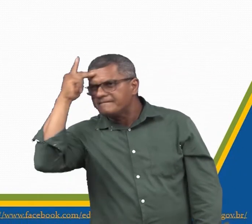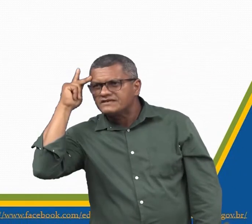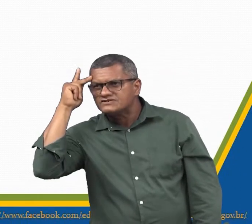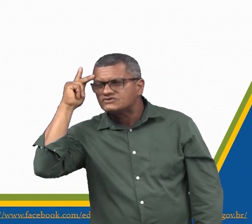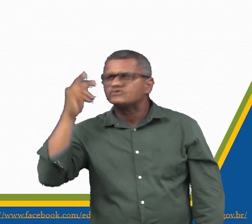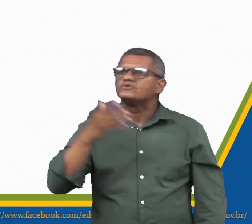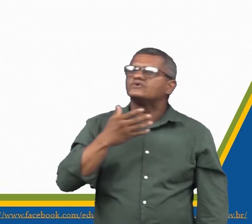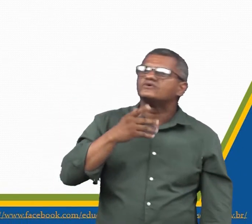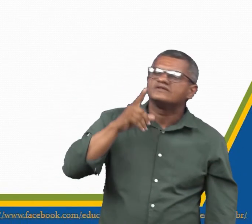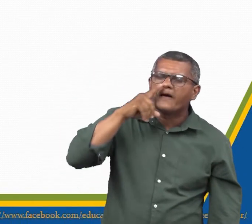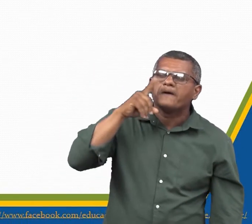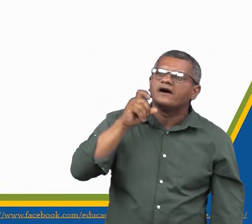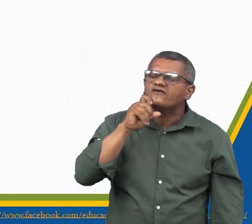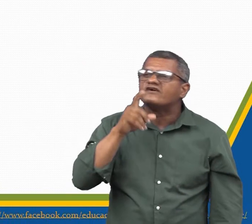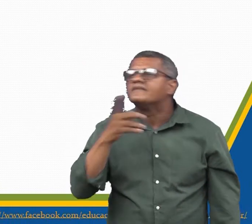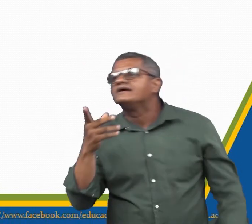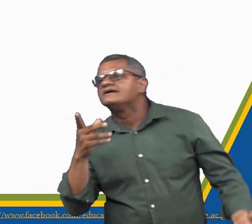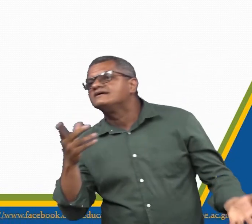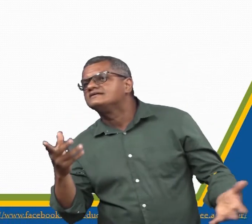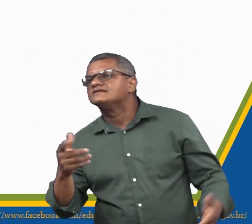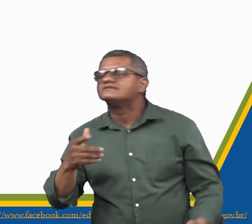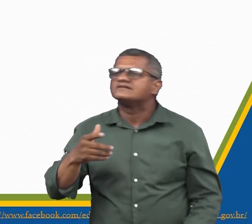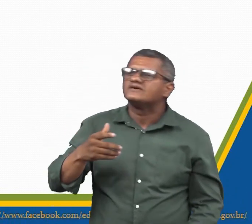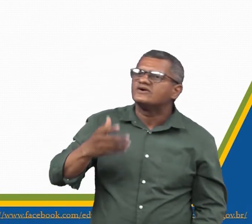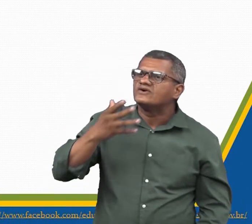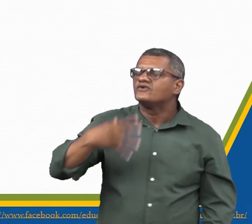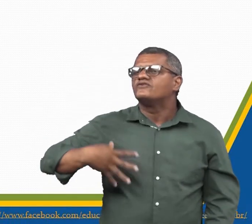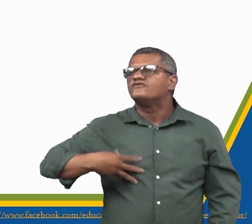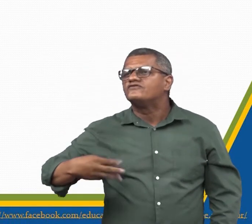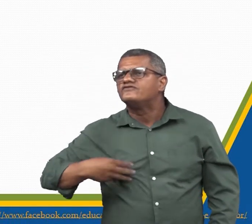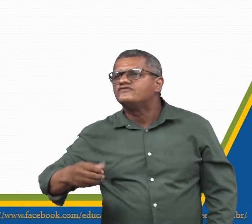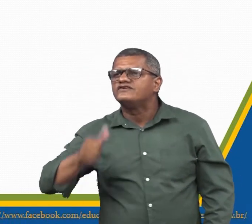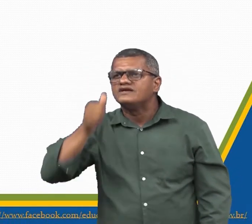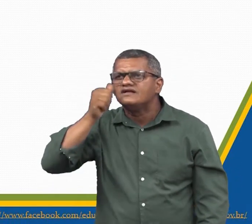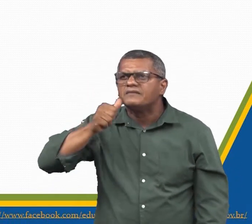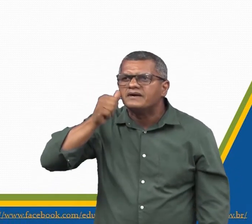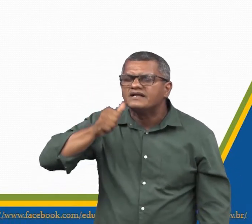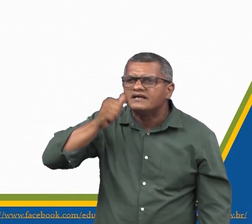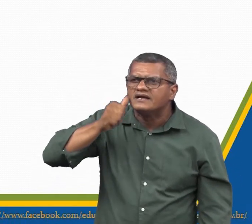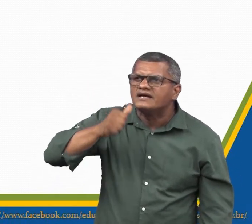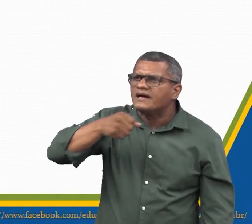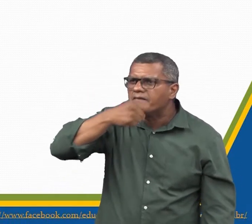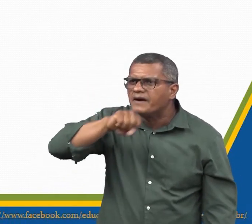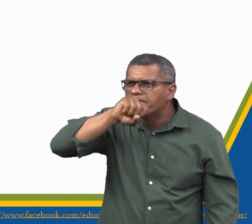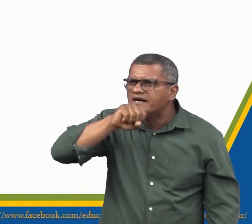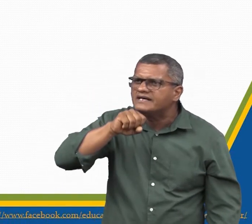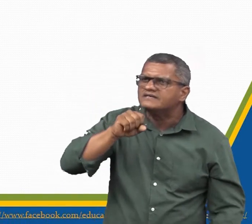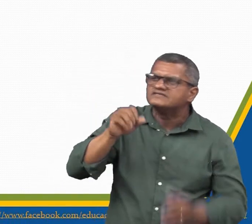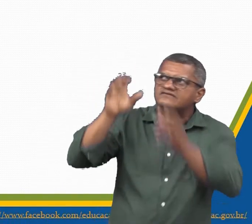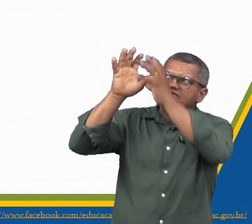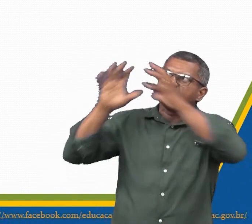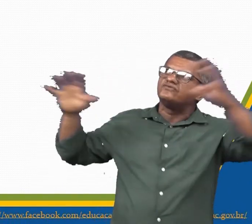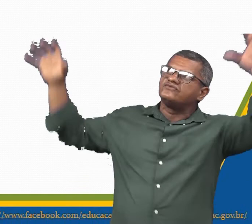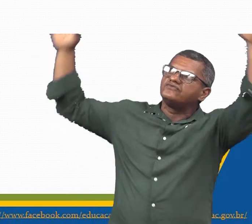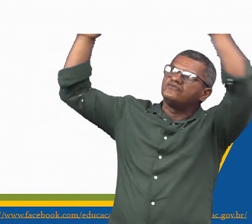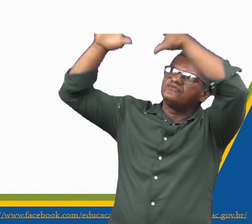Um pai, uma mãe e uma criancinha. E aí vocês podem observar no balão do